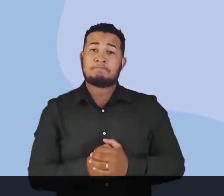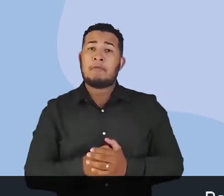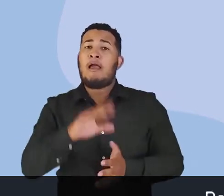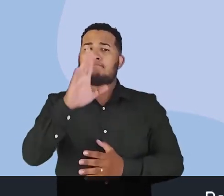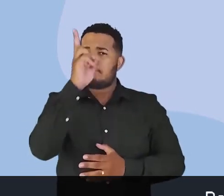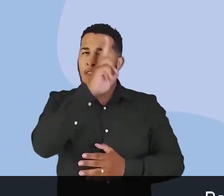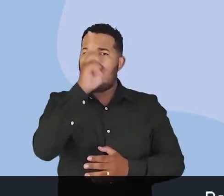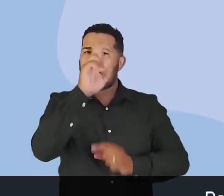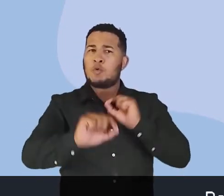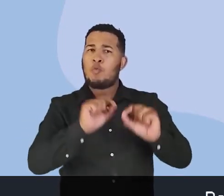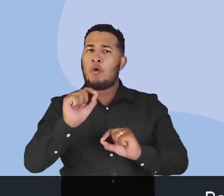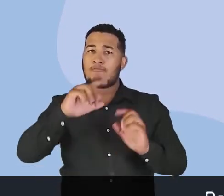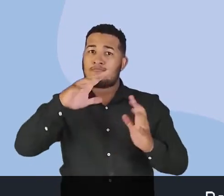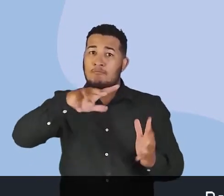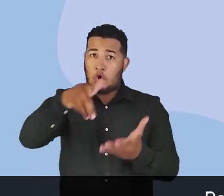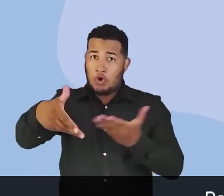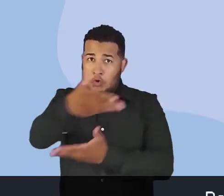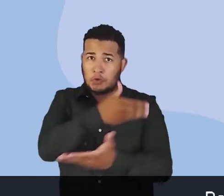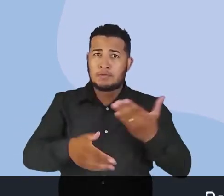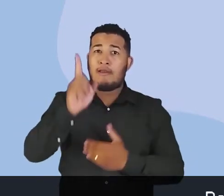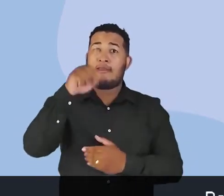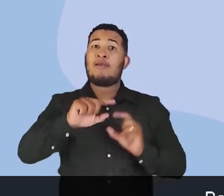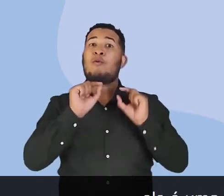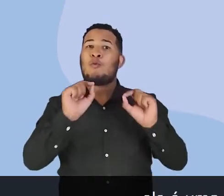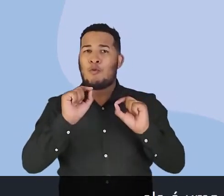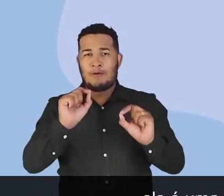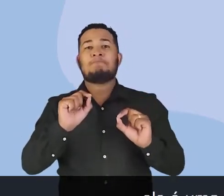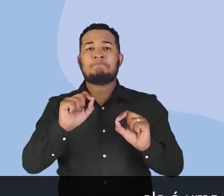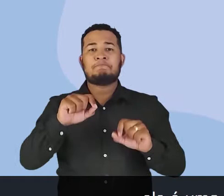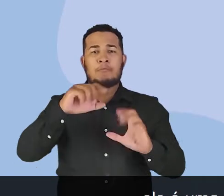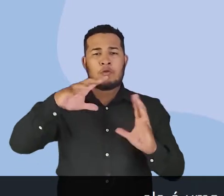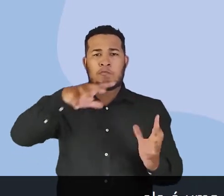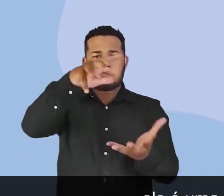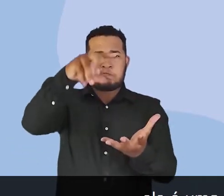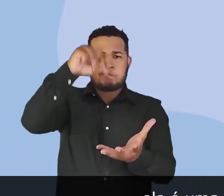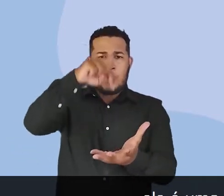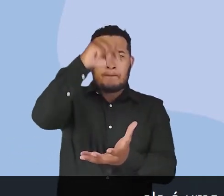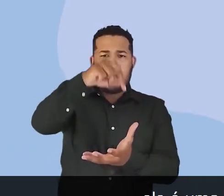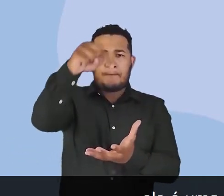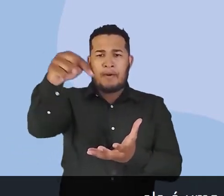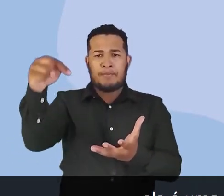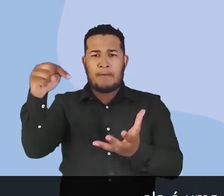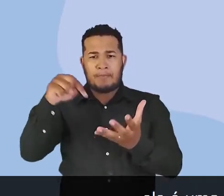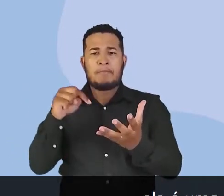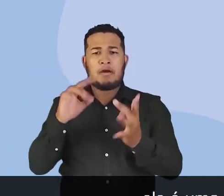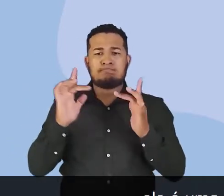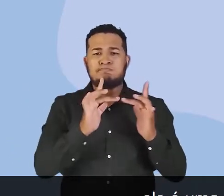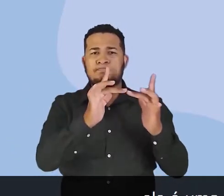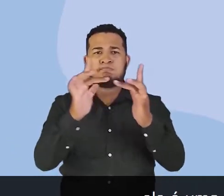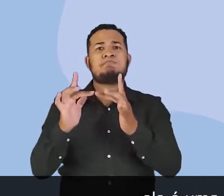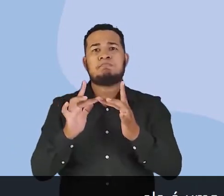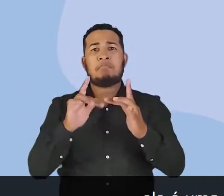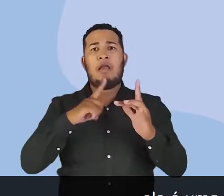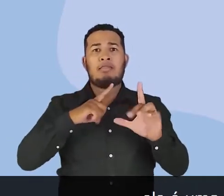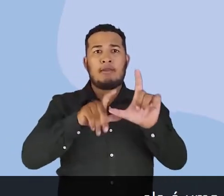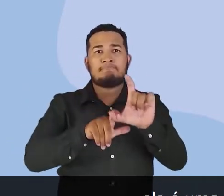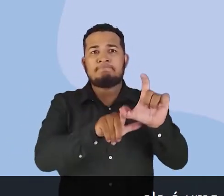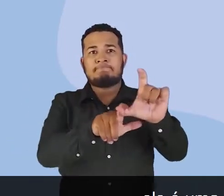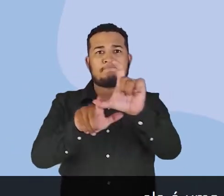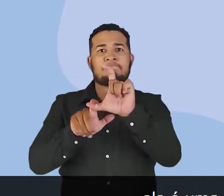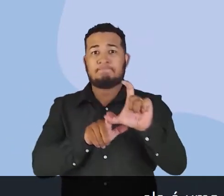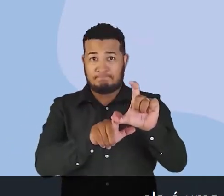Bom, lembrando então que o processo de globalização, ele é uma integração, uma interdependência entre